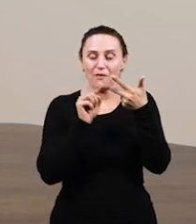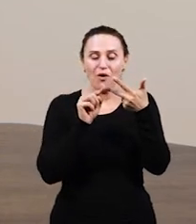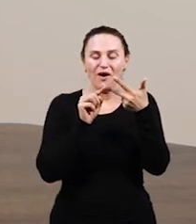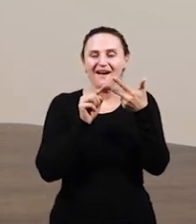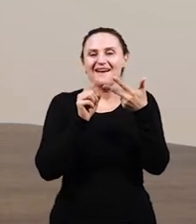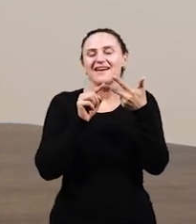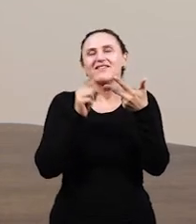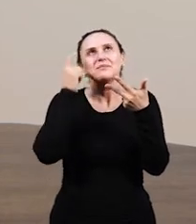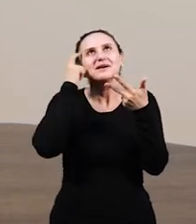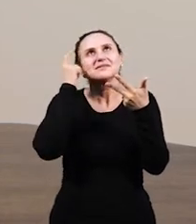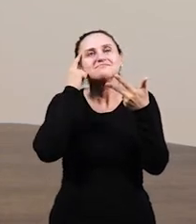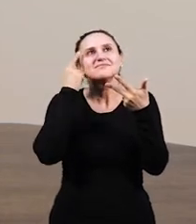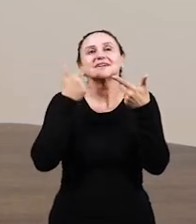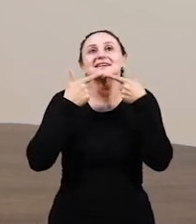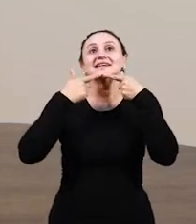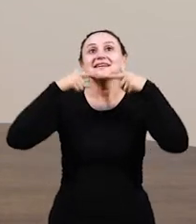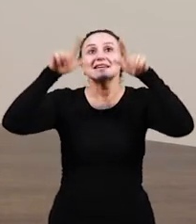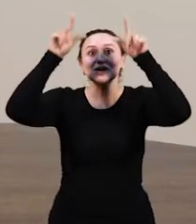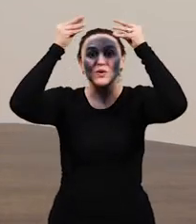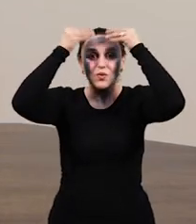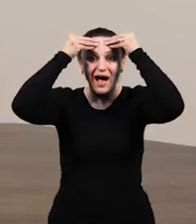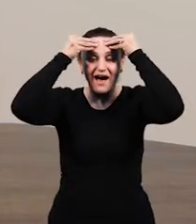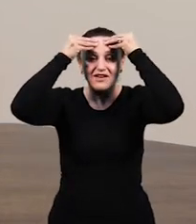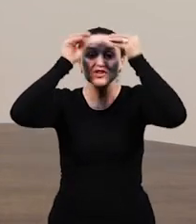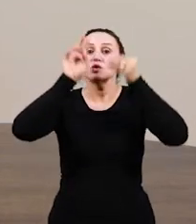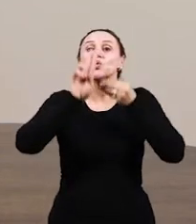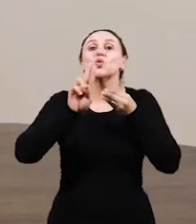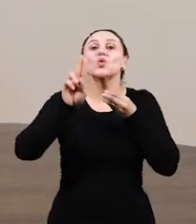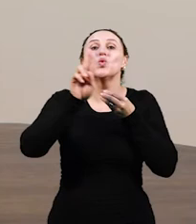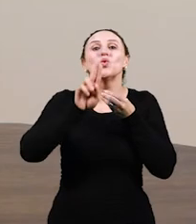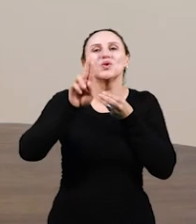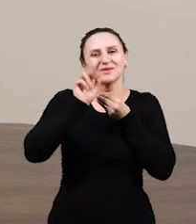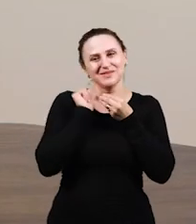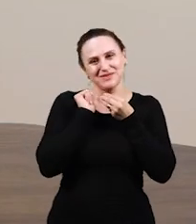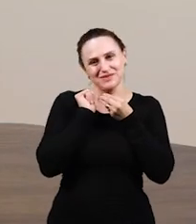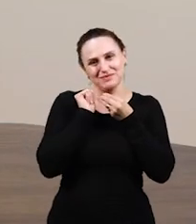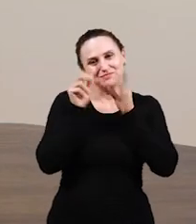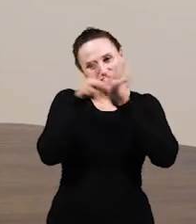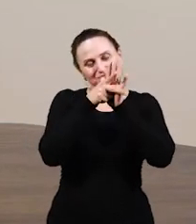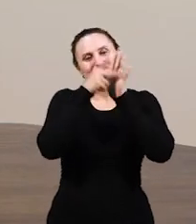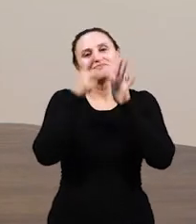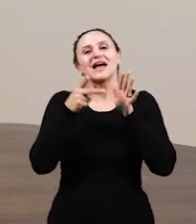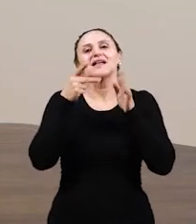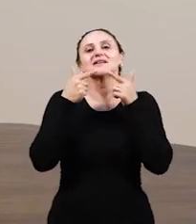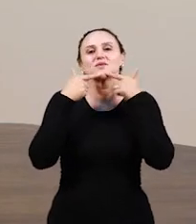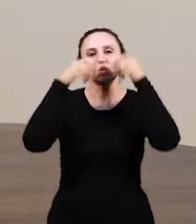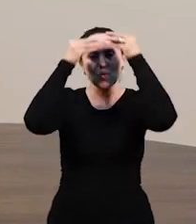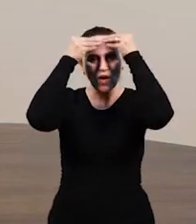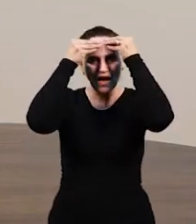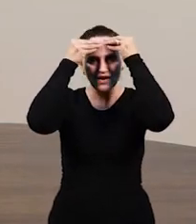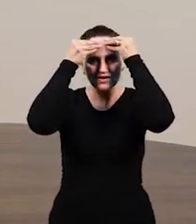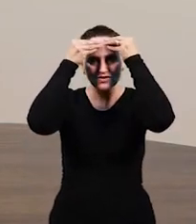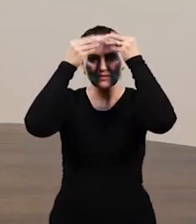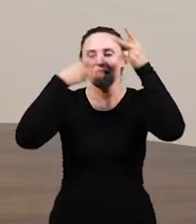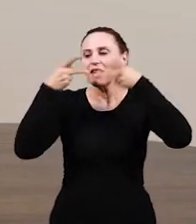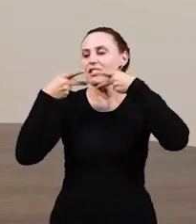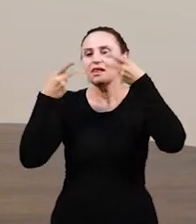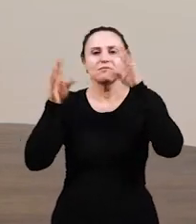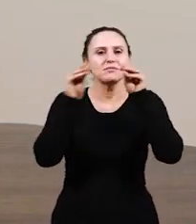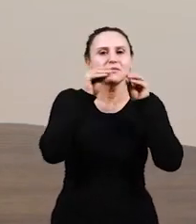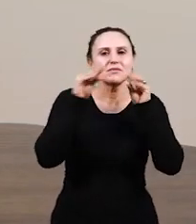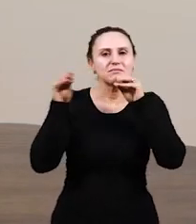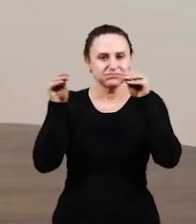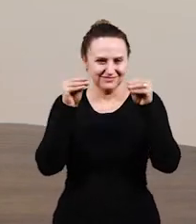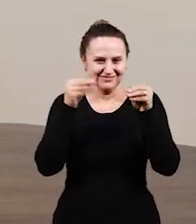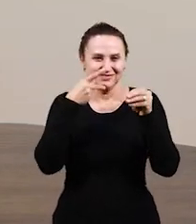o funcionalismo vai pensar na linguagem uso como o nome já diz na nas funções da linguagem talvez vocês